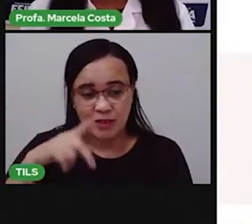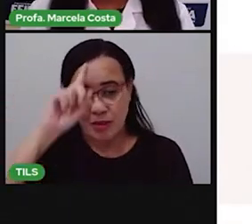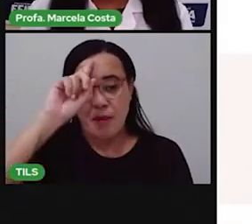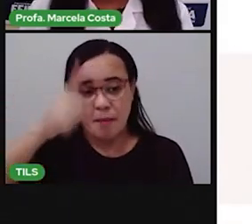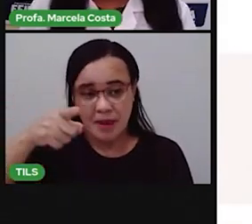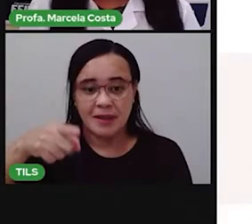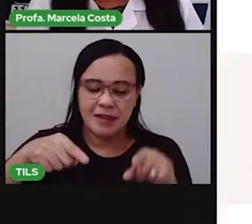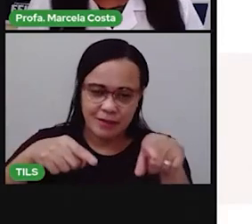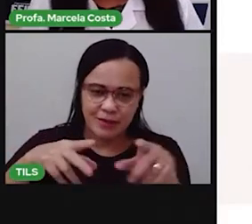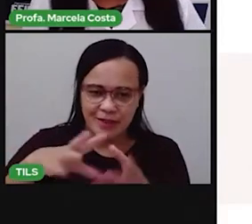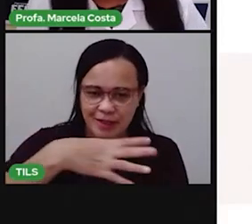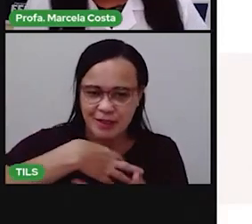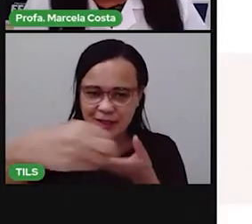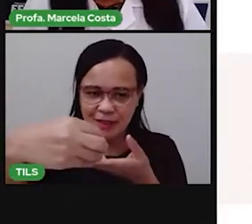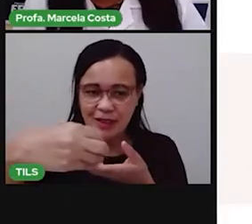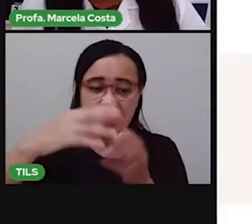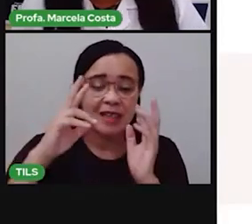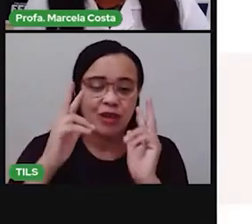indicar, tá bom?